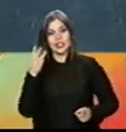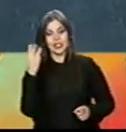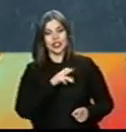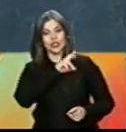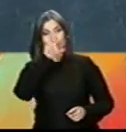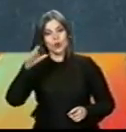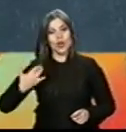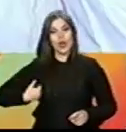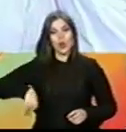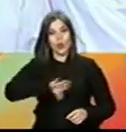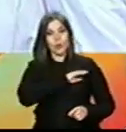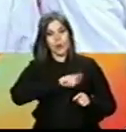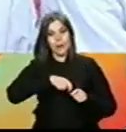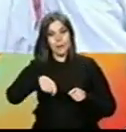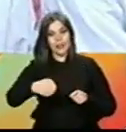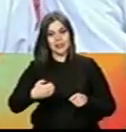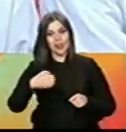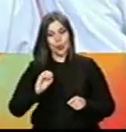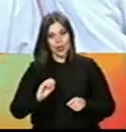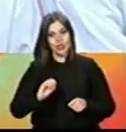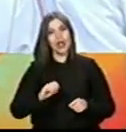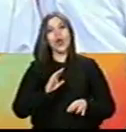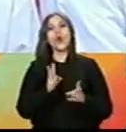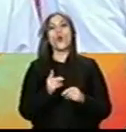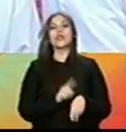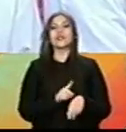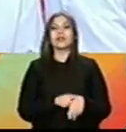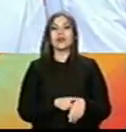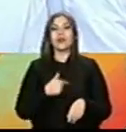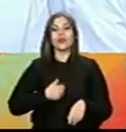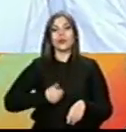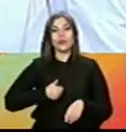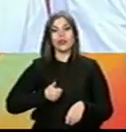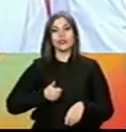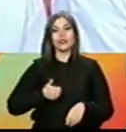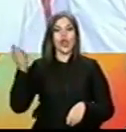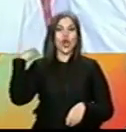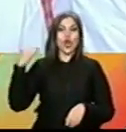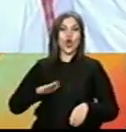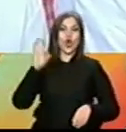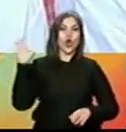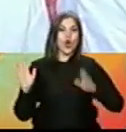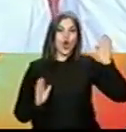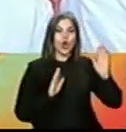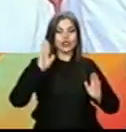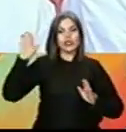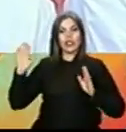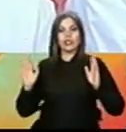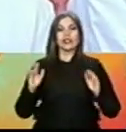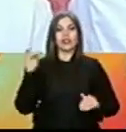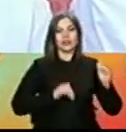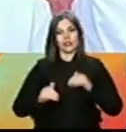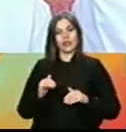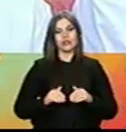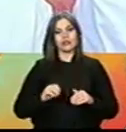metros. Vais fazer 50 metros em Coimbra? E como é que estamos de tempos? Quanto é que estás a fazer? Estou a melhorar de costas, vou fazer uma de costas, sim. Duas